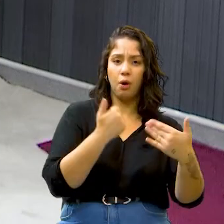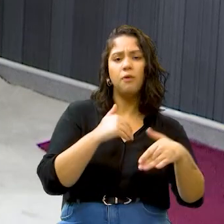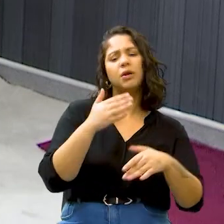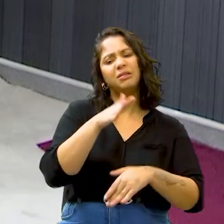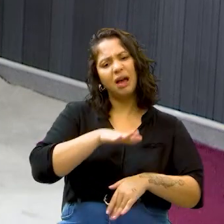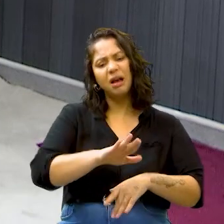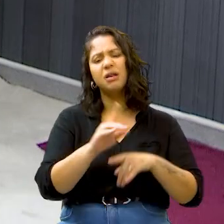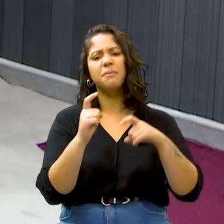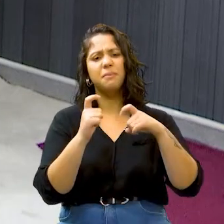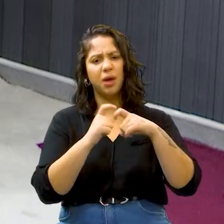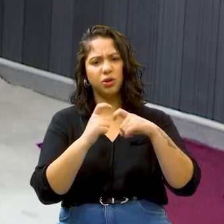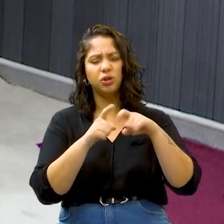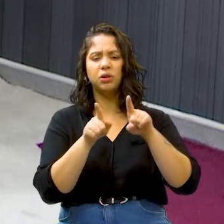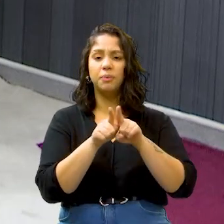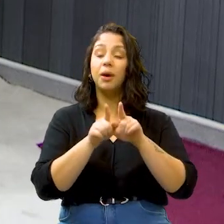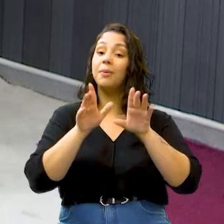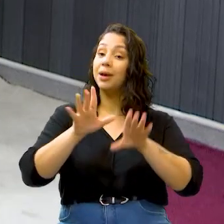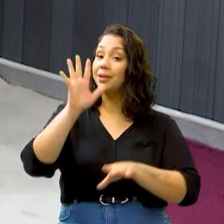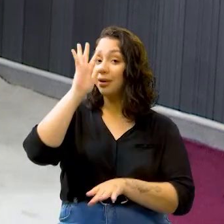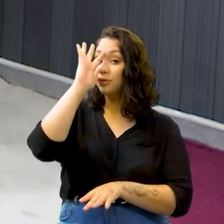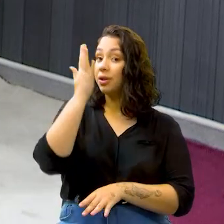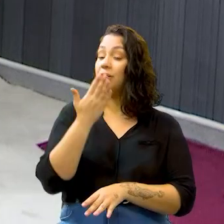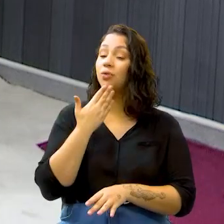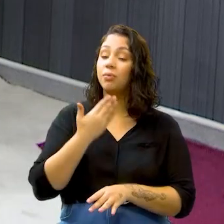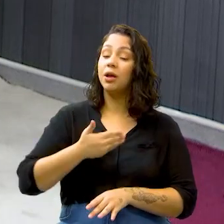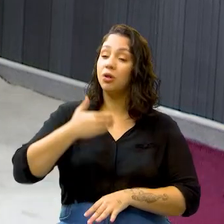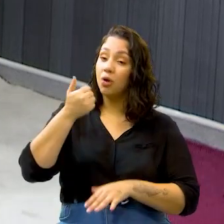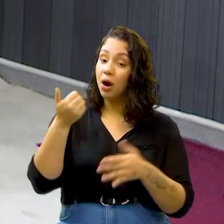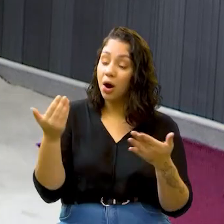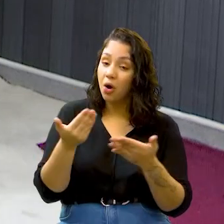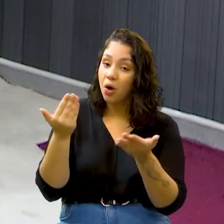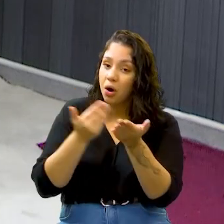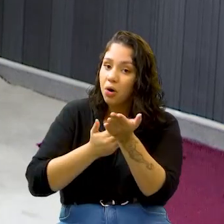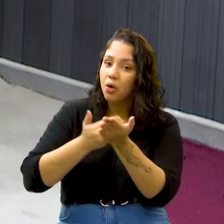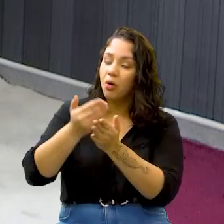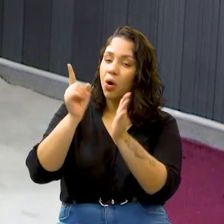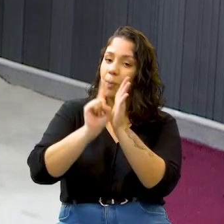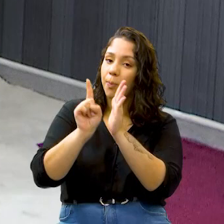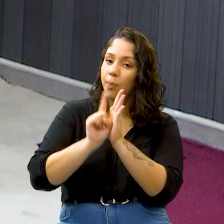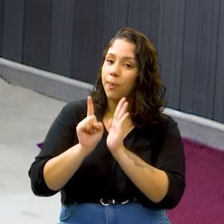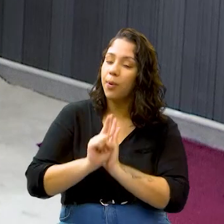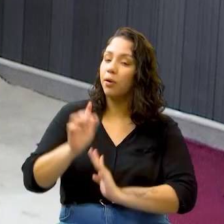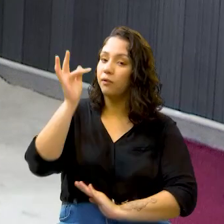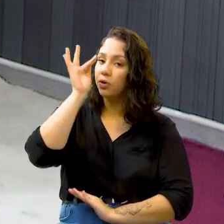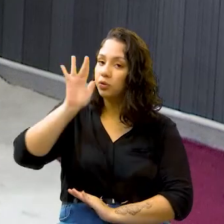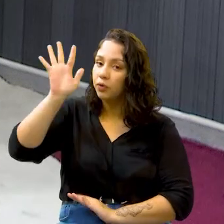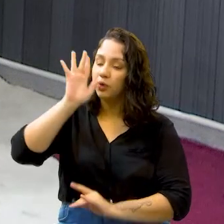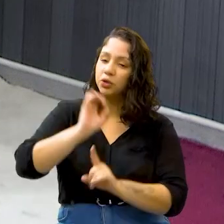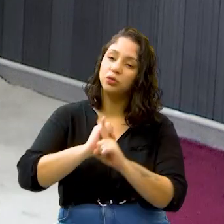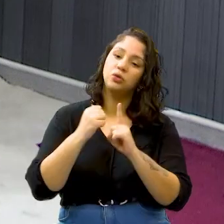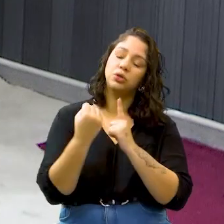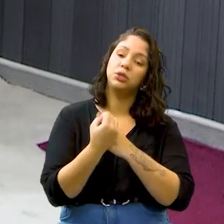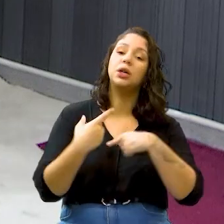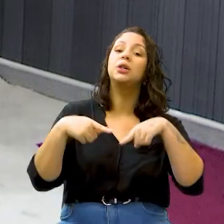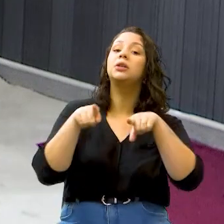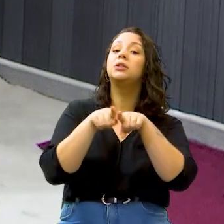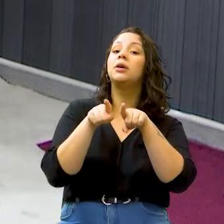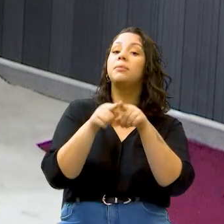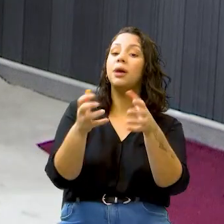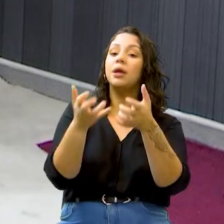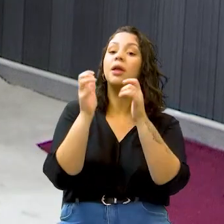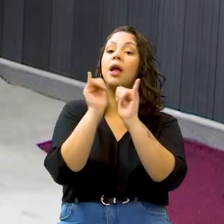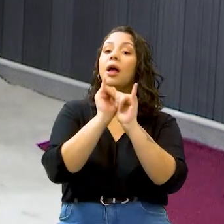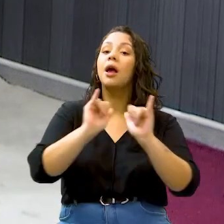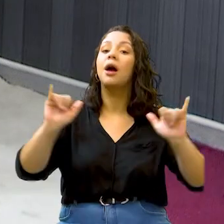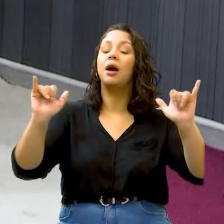área de médica né eles provavelmente terão resultado melhor com a inserção dessas questões de Filosofia e Sociologia e